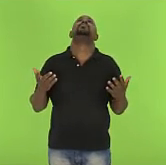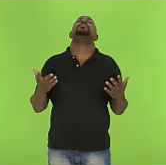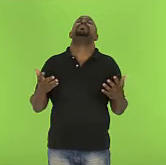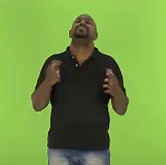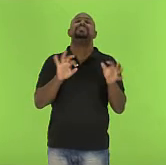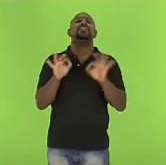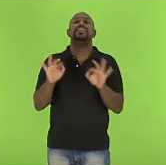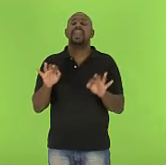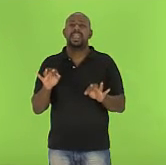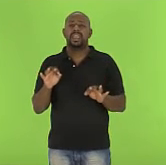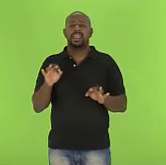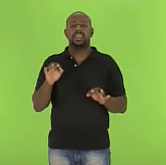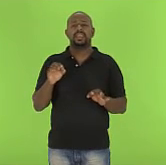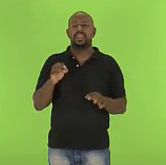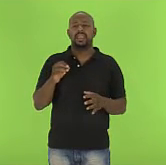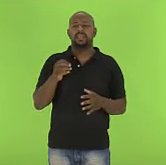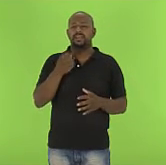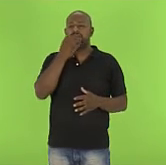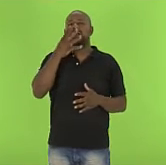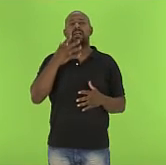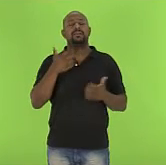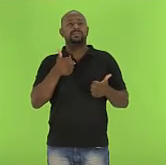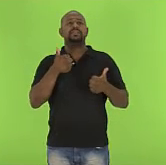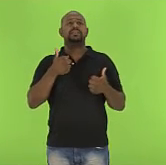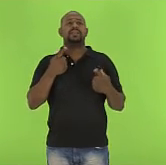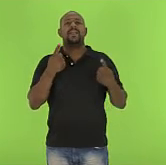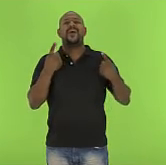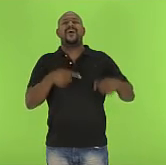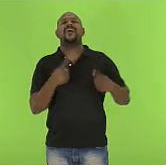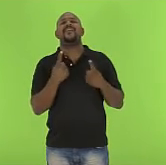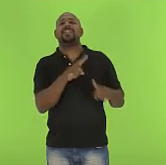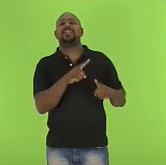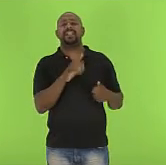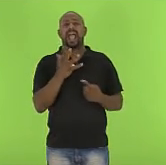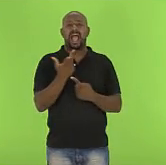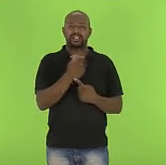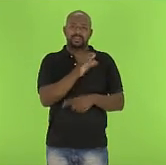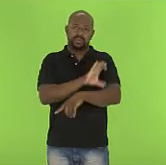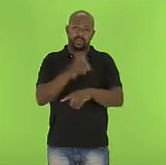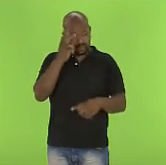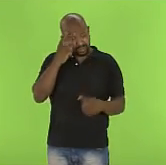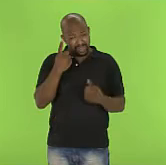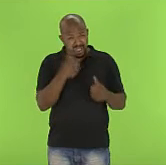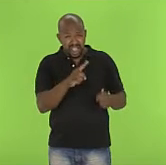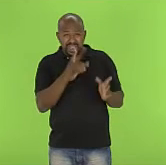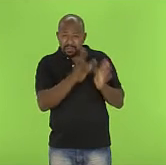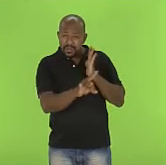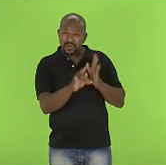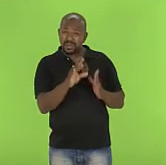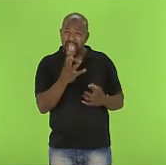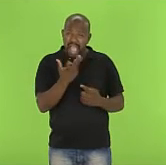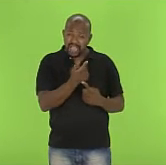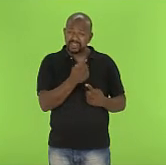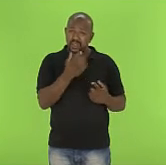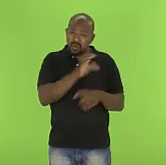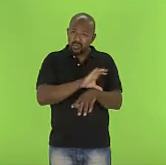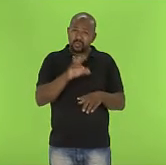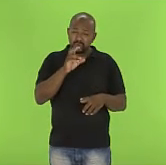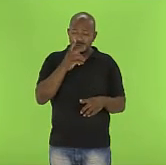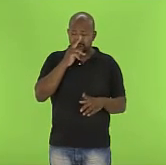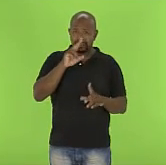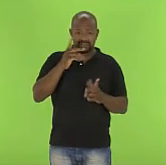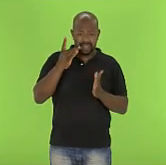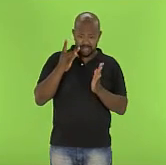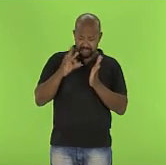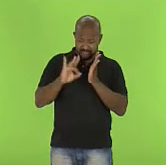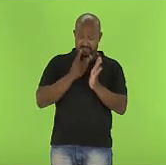Então, ninguém ganha sendo inimigo da arte e da cultura. Porque ser inimigo da arte e da cultura é ser seu próprio